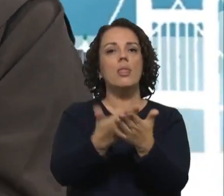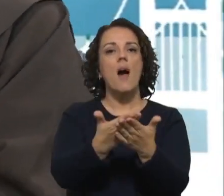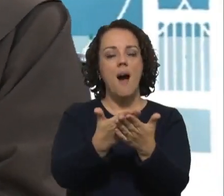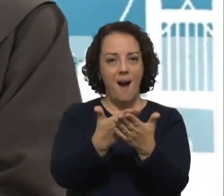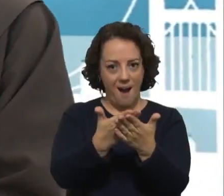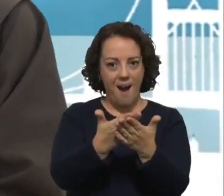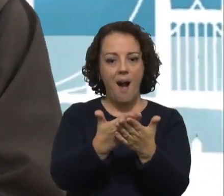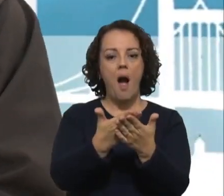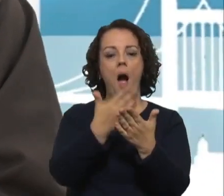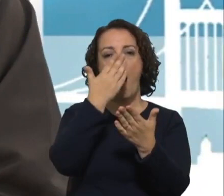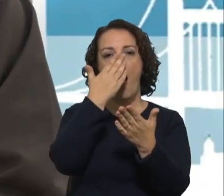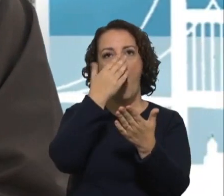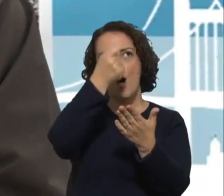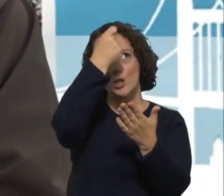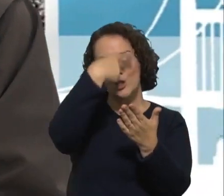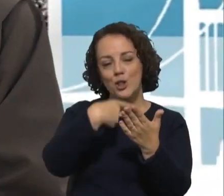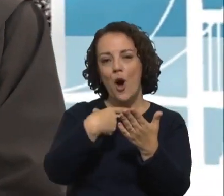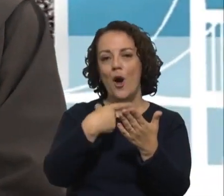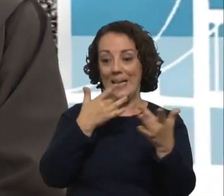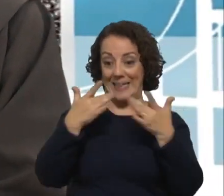os presépios, isto é, são teatrinhos